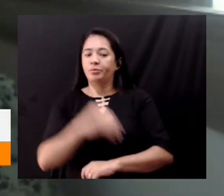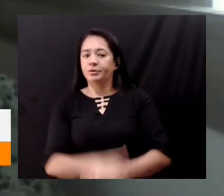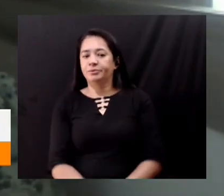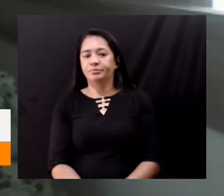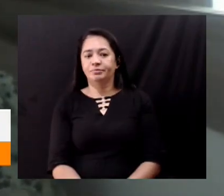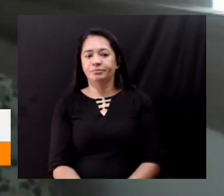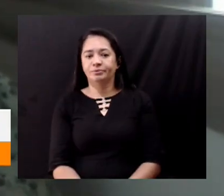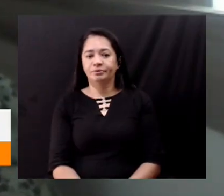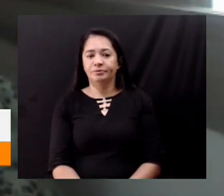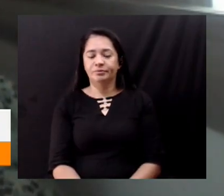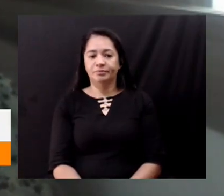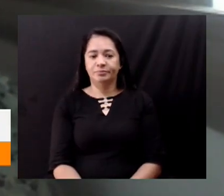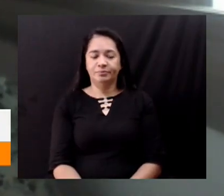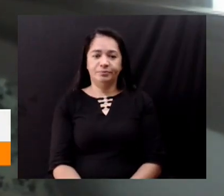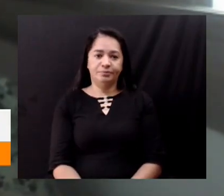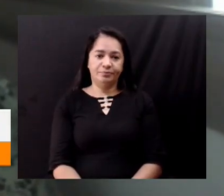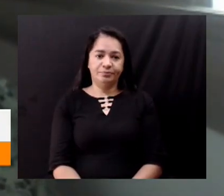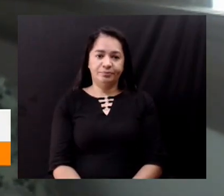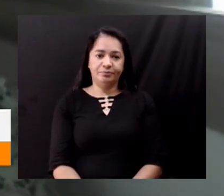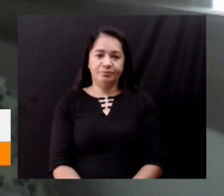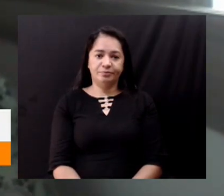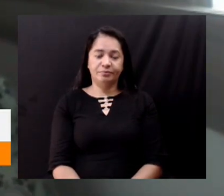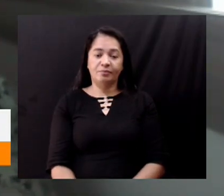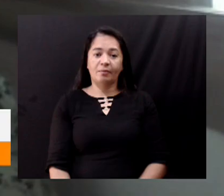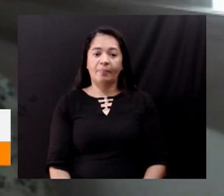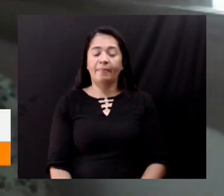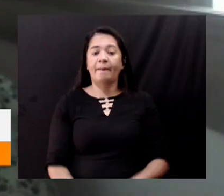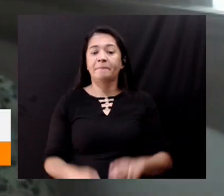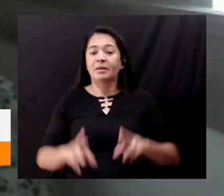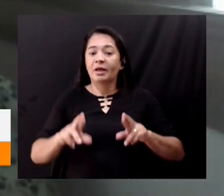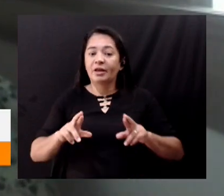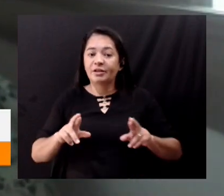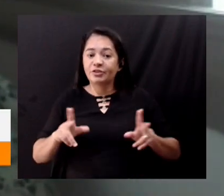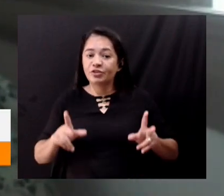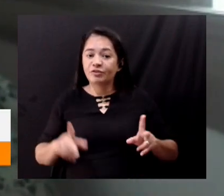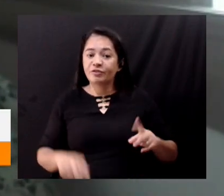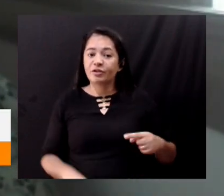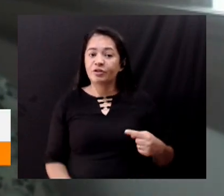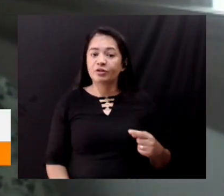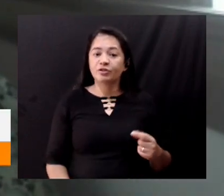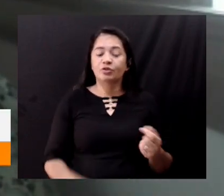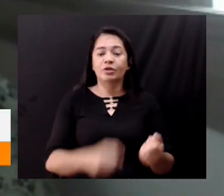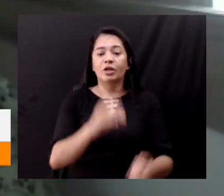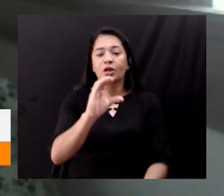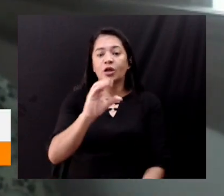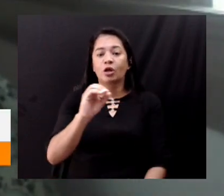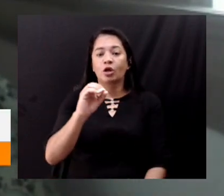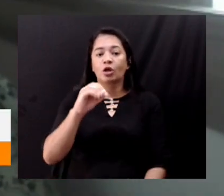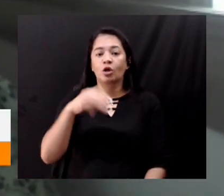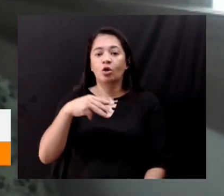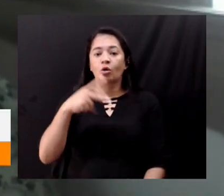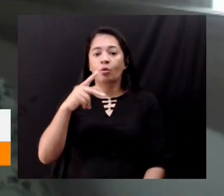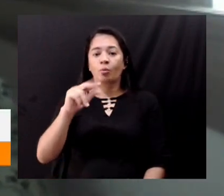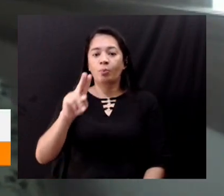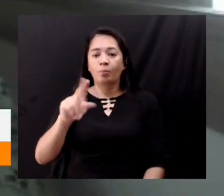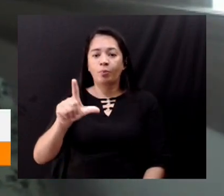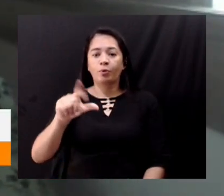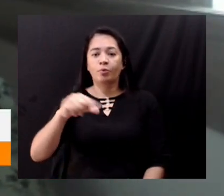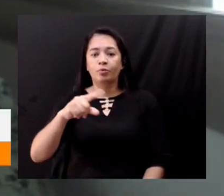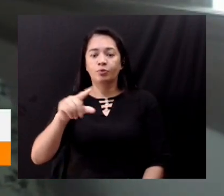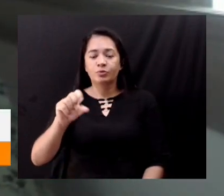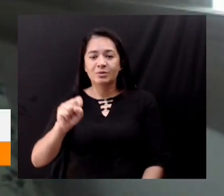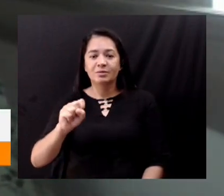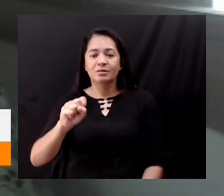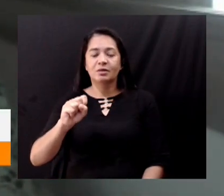recompensar. Isso é diferente do que a gente chama de compulsão alimentar. A compulsão alimentar, ela é uma intensidade